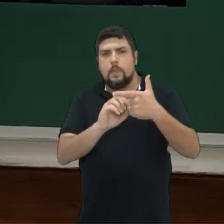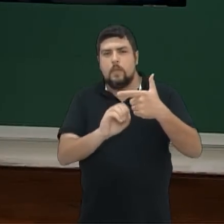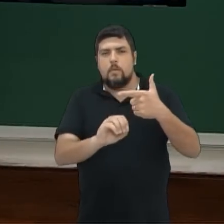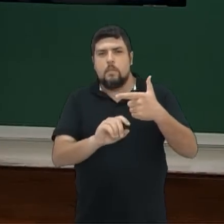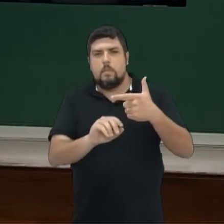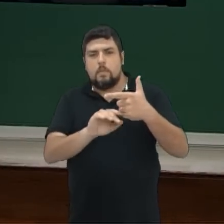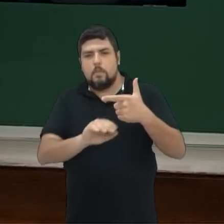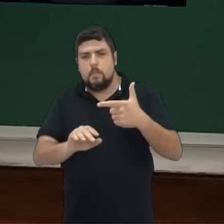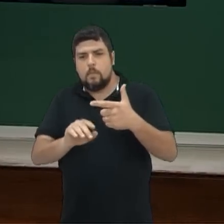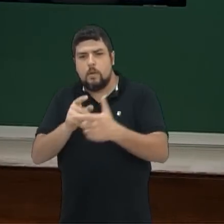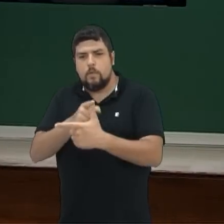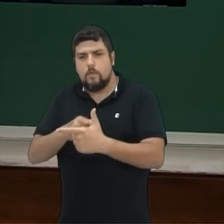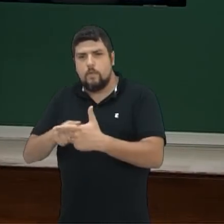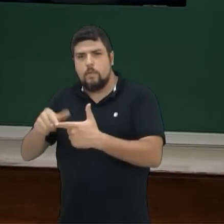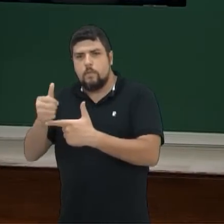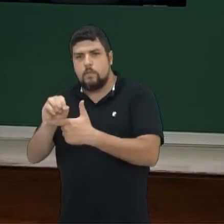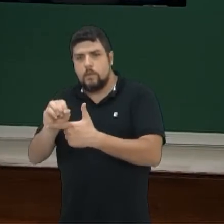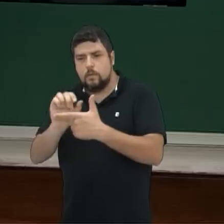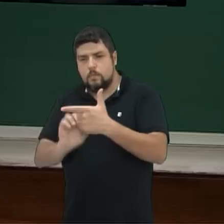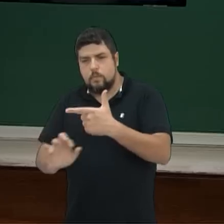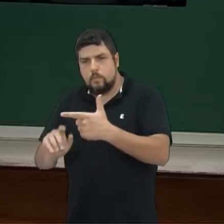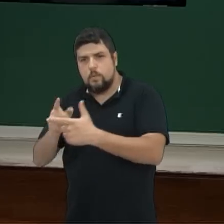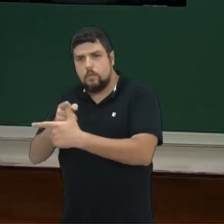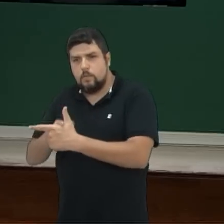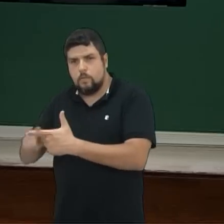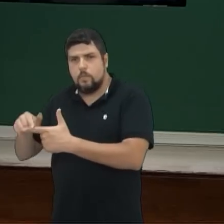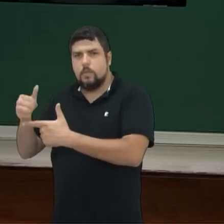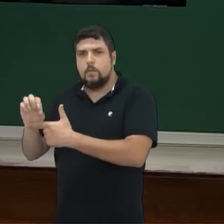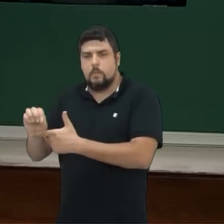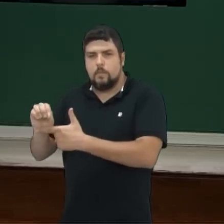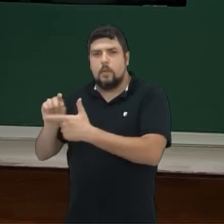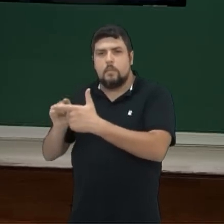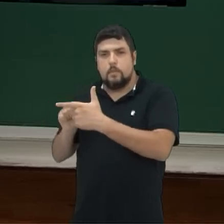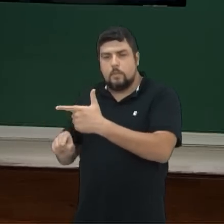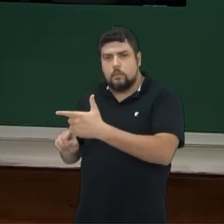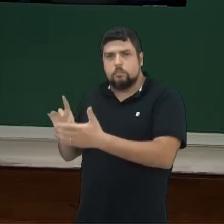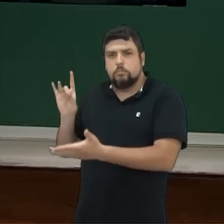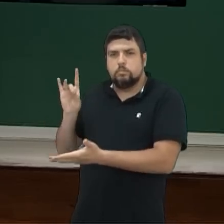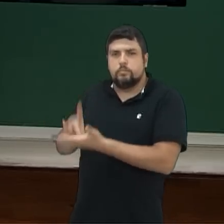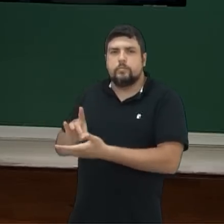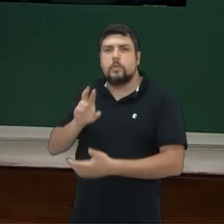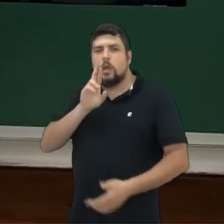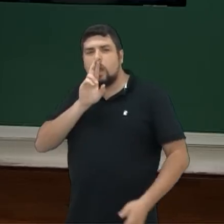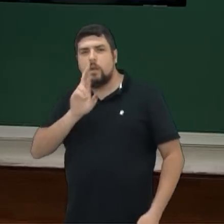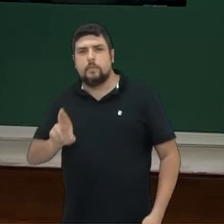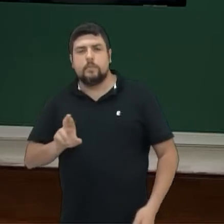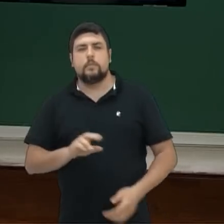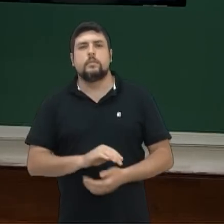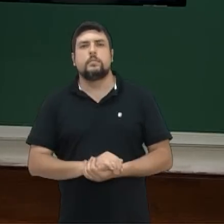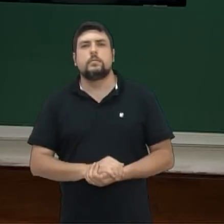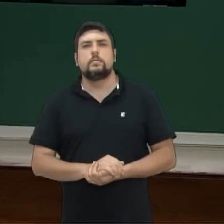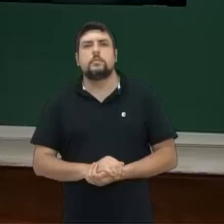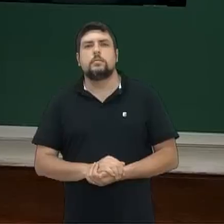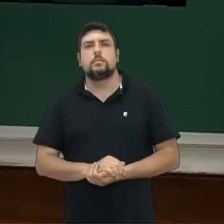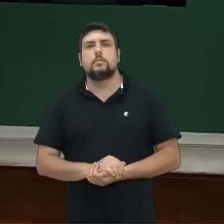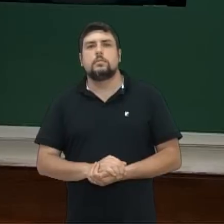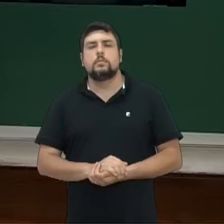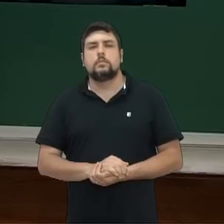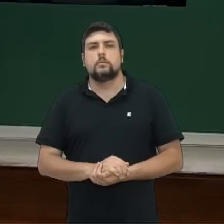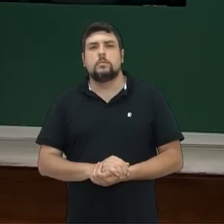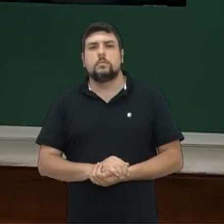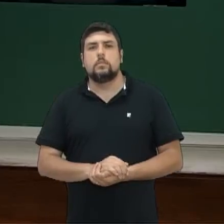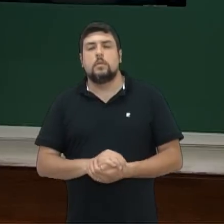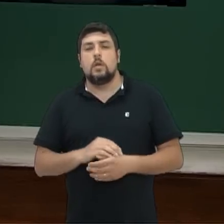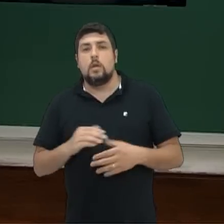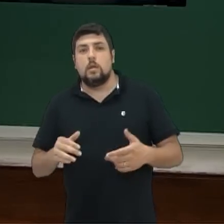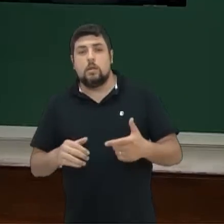gente acabou de fazer ali no quadro. Lembrando, a gente sempre começa a dividir pela esquerda. A gente não pode começar dividindo, por exemplo, 10 por